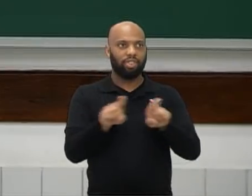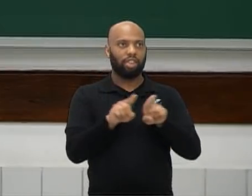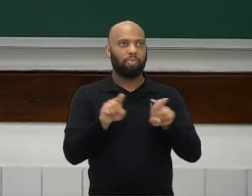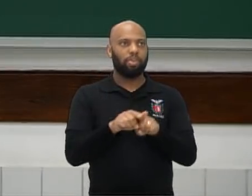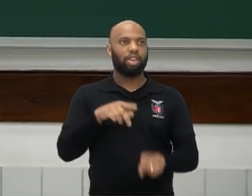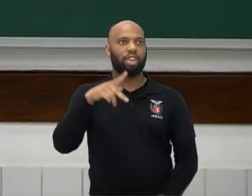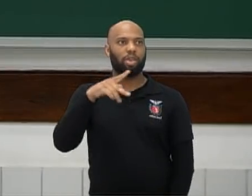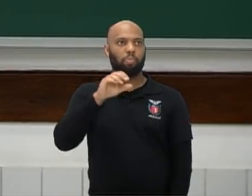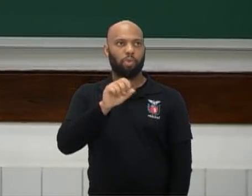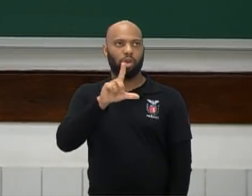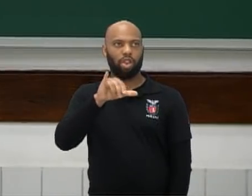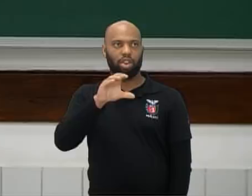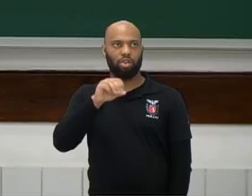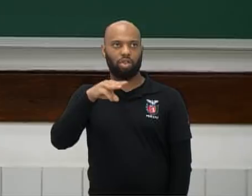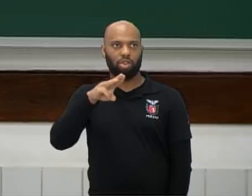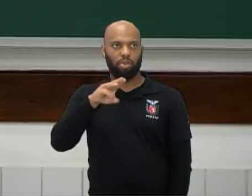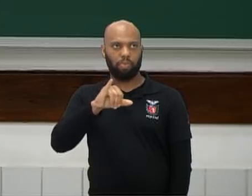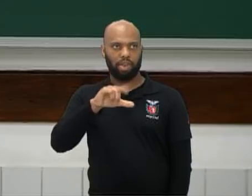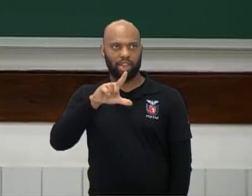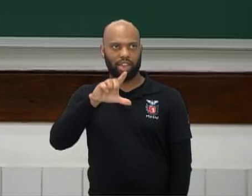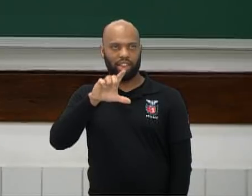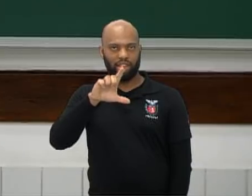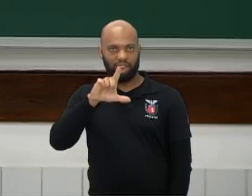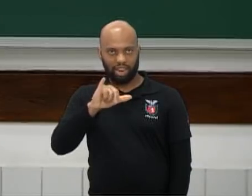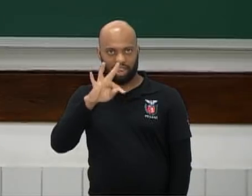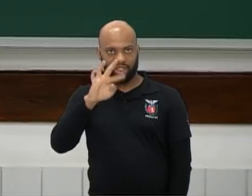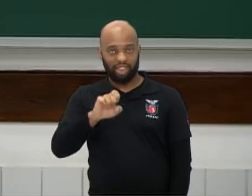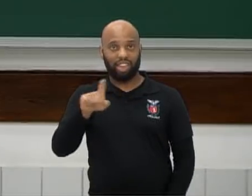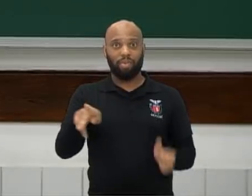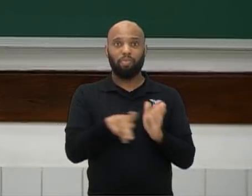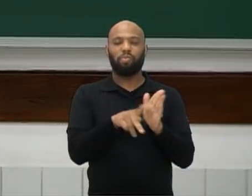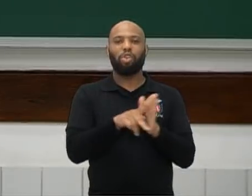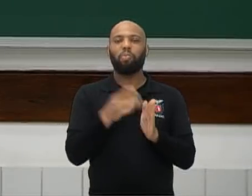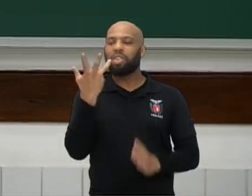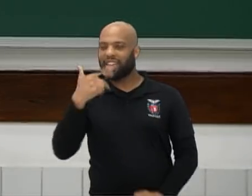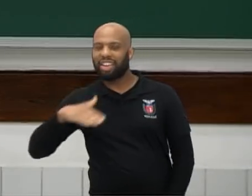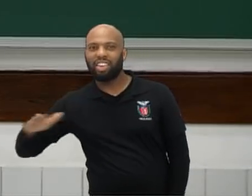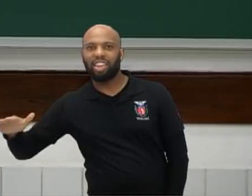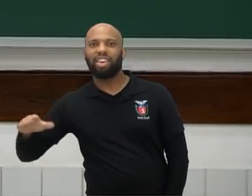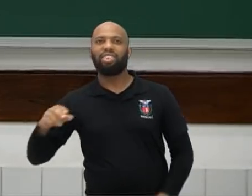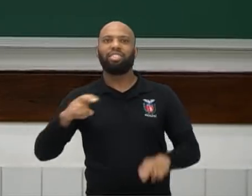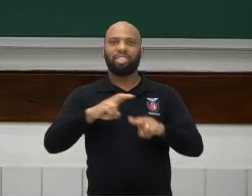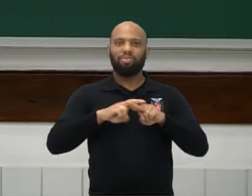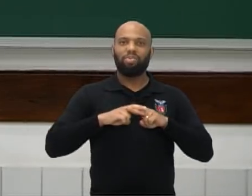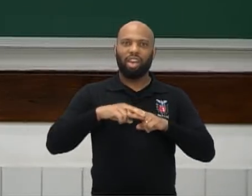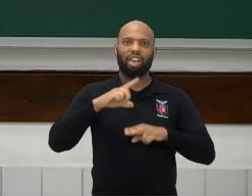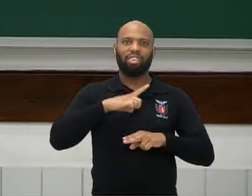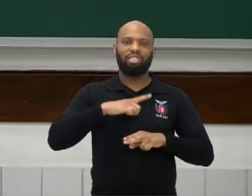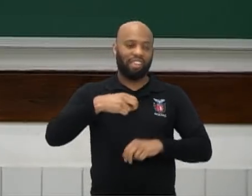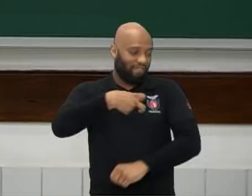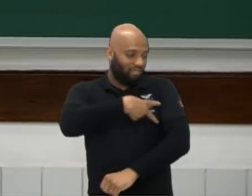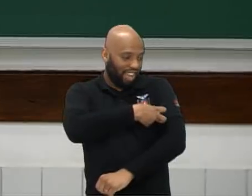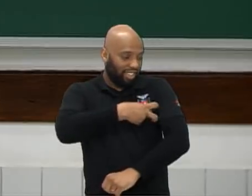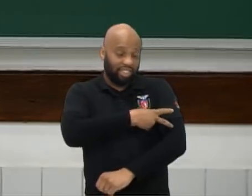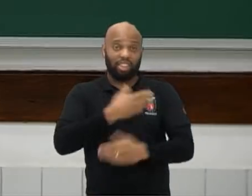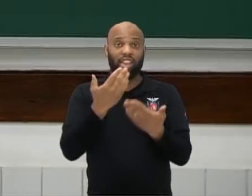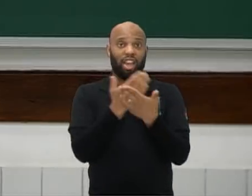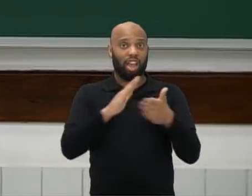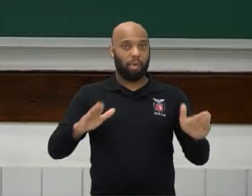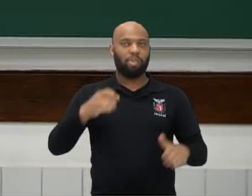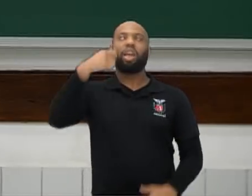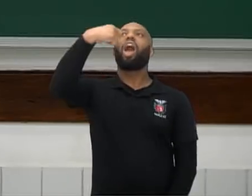que é a paralisia infantil que ataca os nervos, que já foi erradicada no Brasil por conta da vacinação do Zé